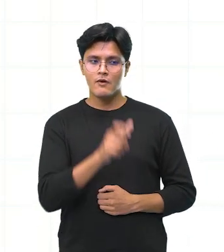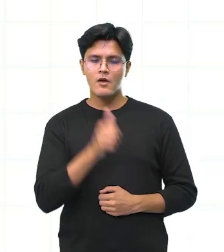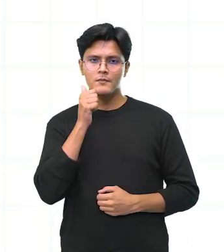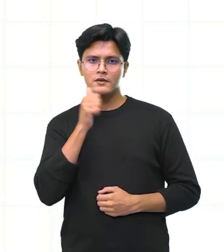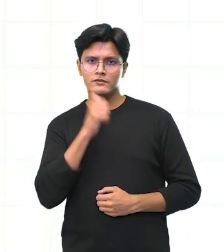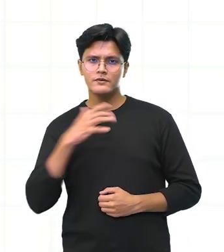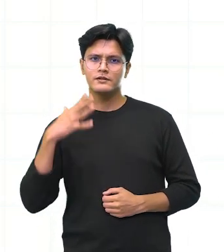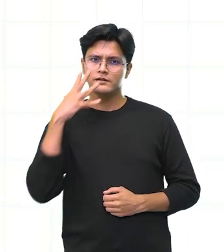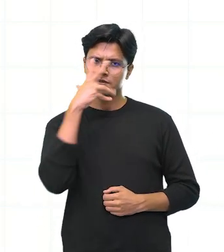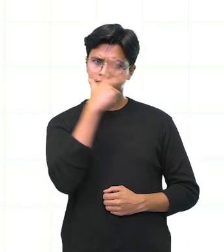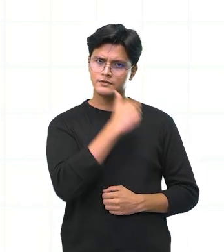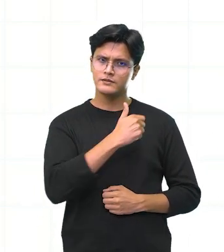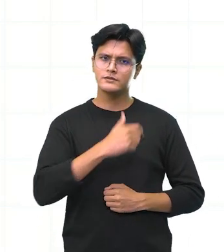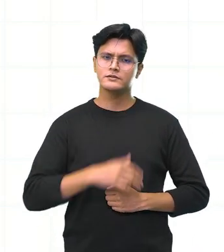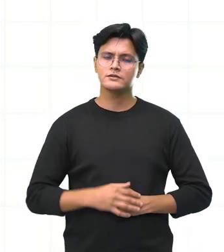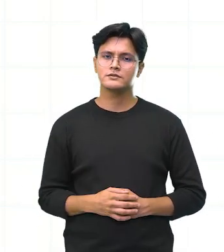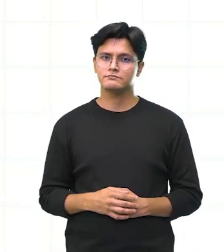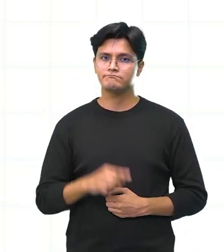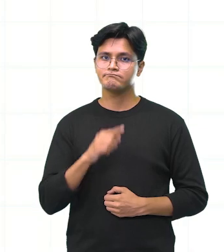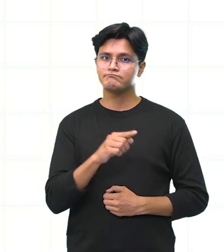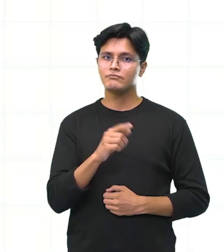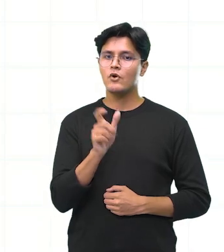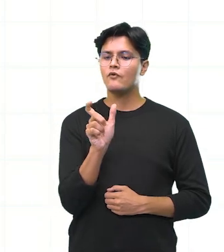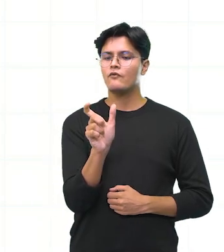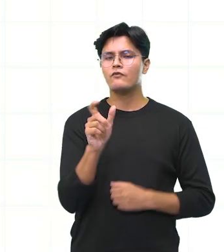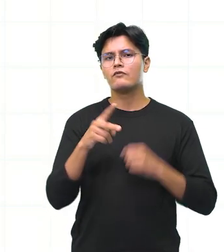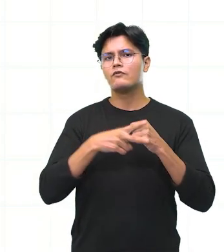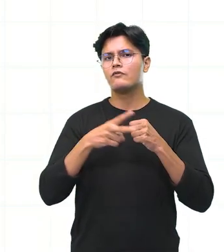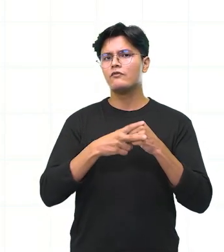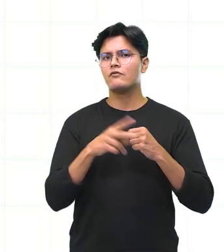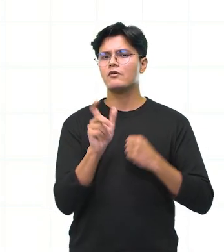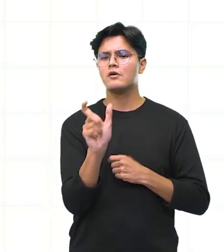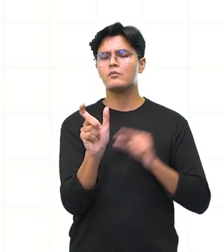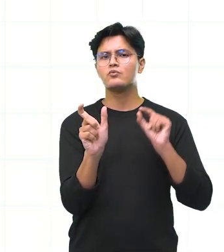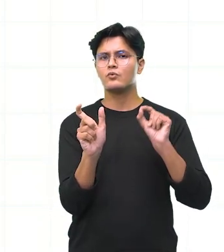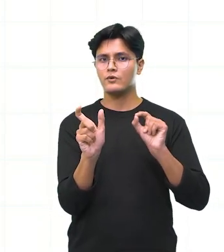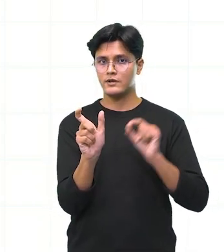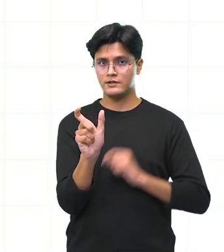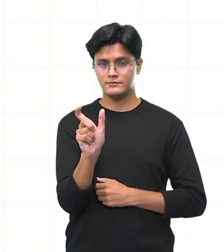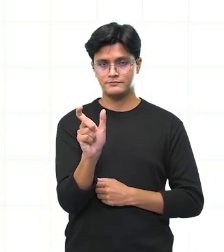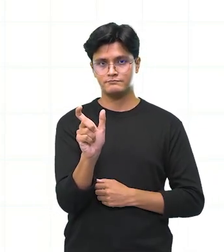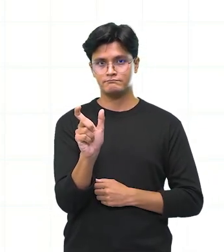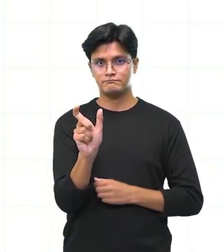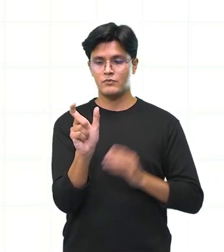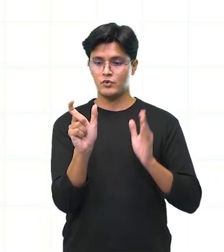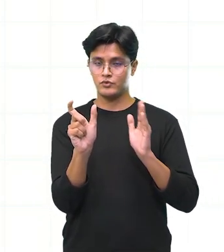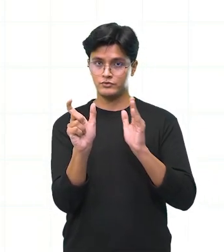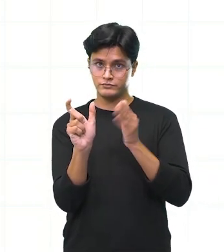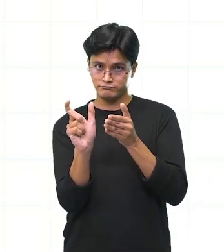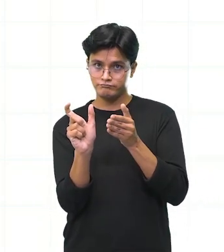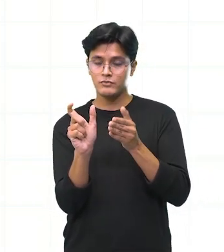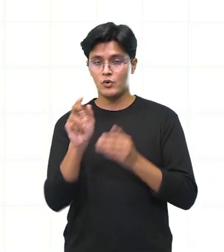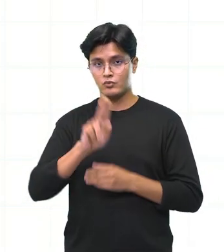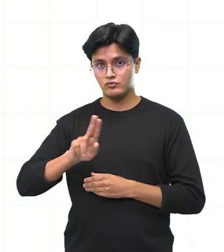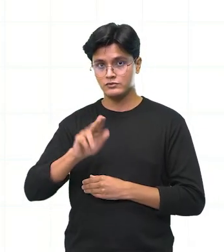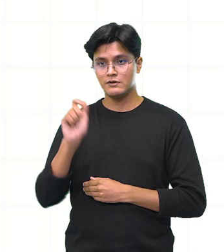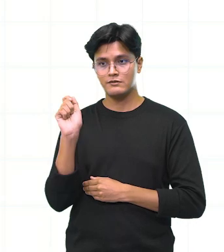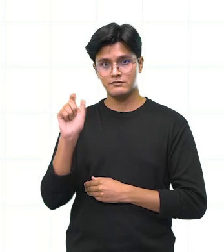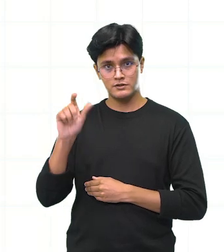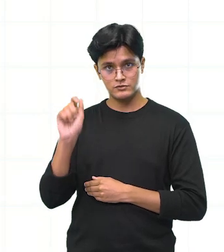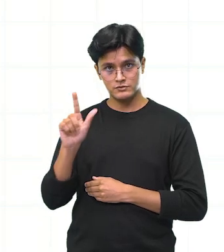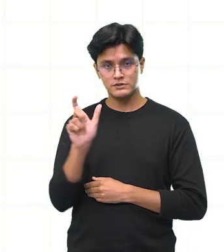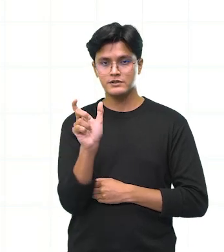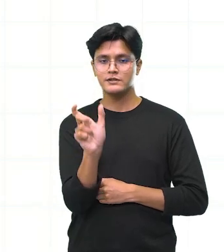linda. Qual é o verbo dessa oração? Está destacado aqui para vocês. Vou colocar até de azul, porque já está